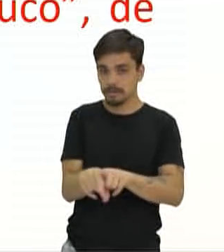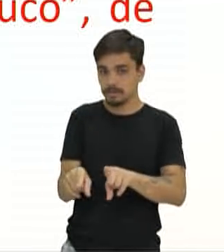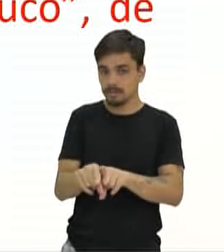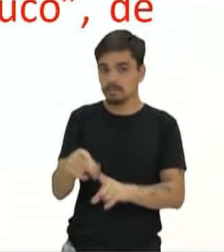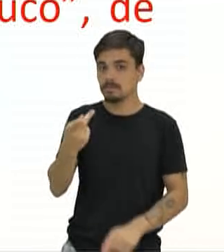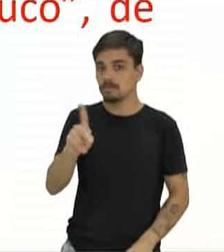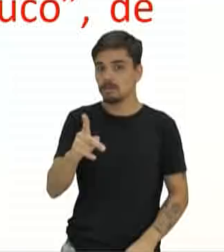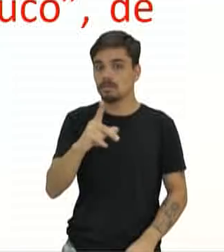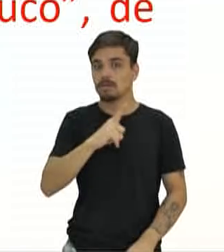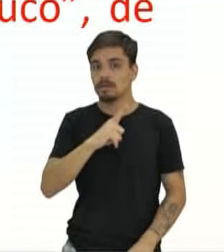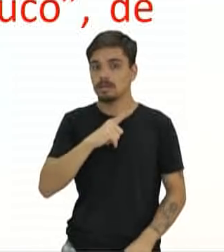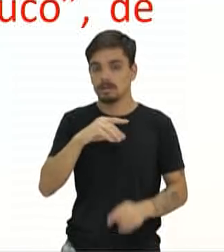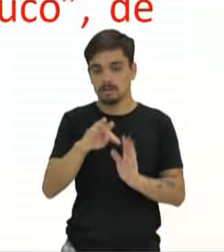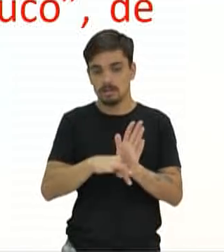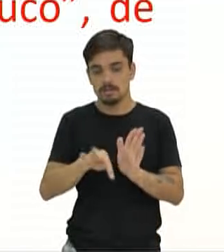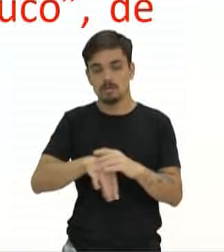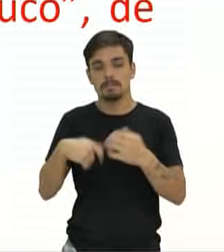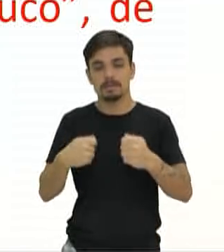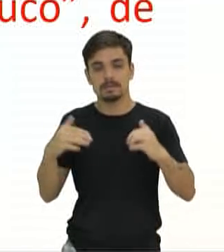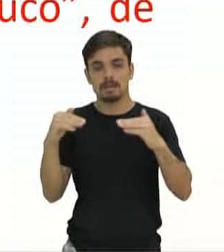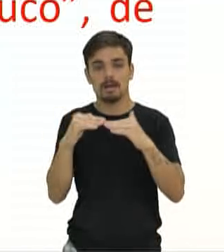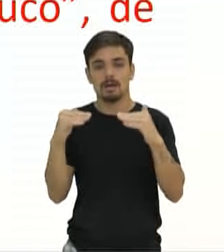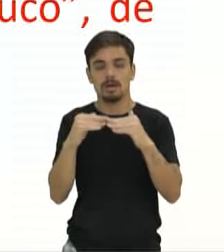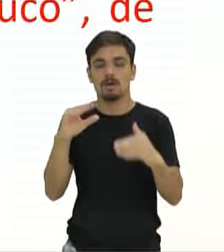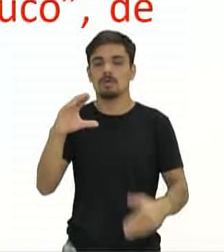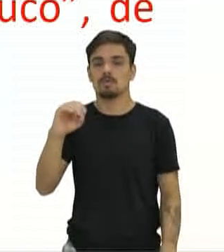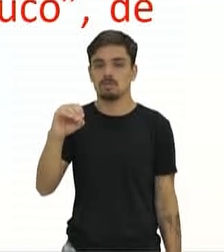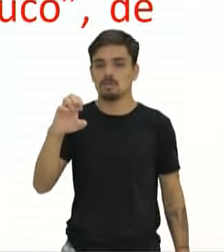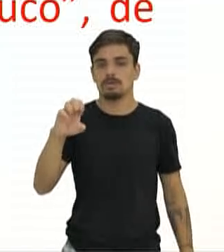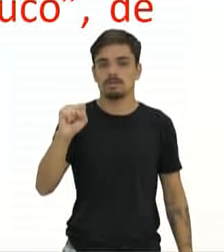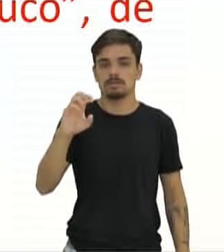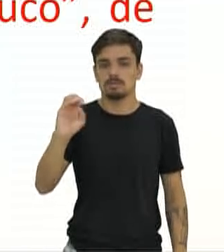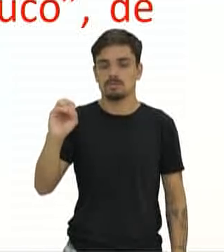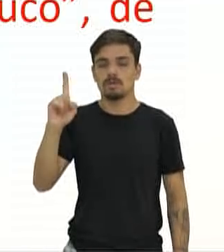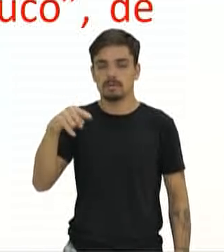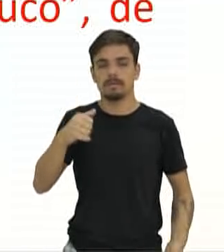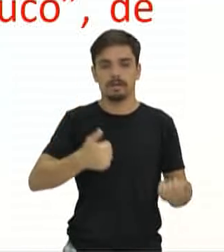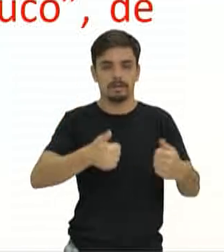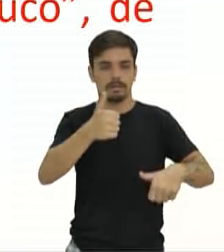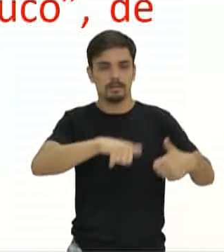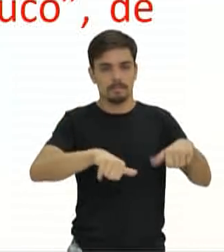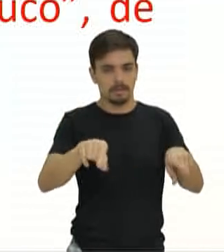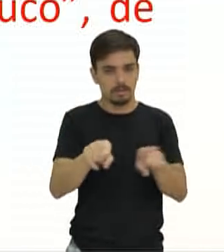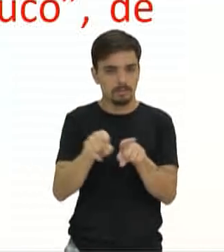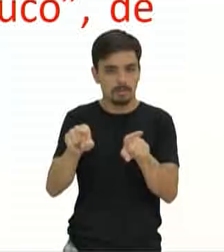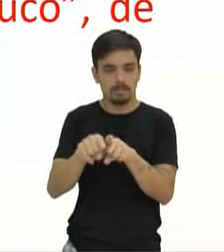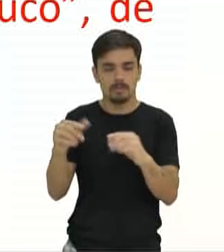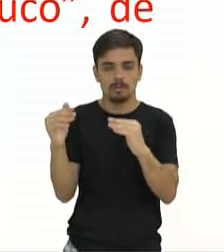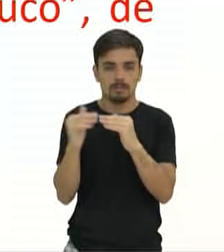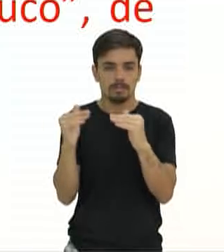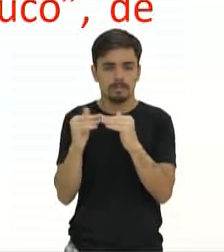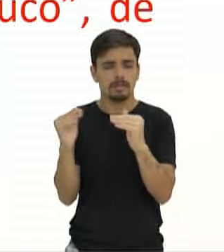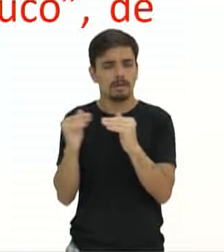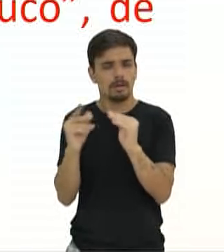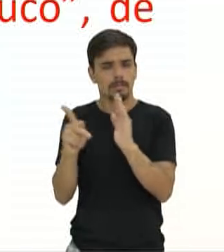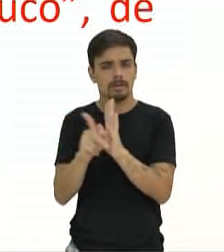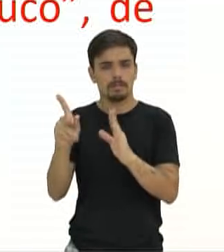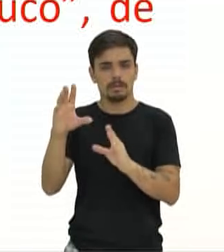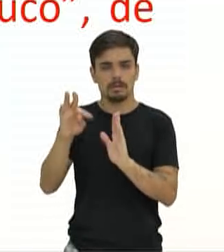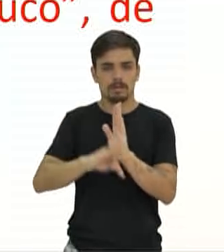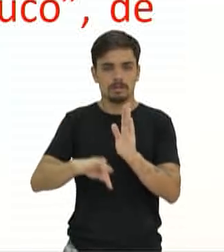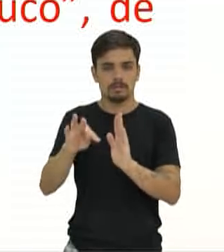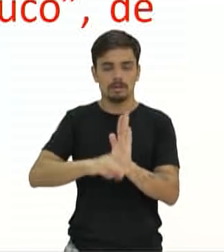estar coeso? Então, eu utilizo esses elementos coesivos para fazer essa coesão do texto.